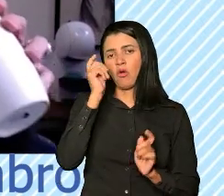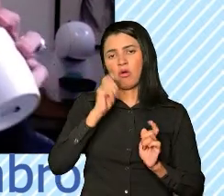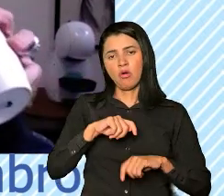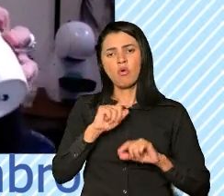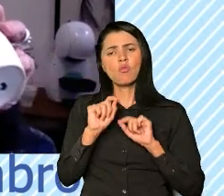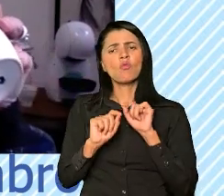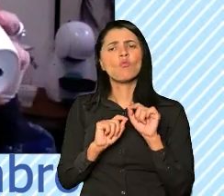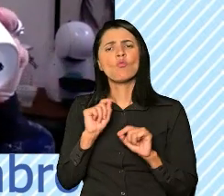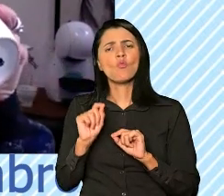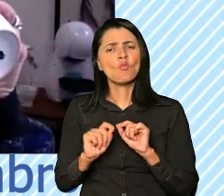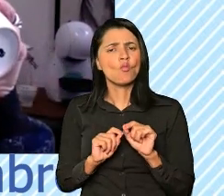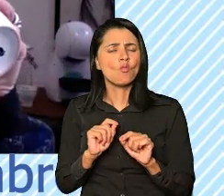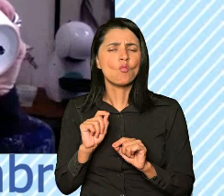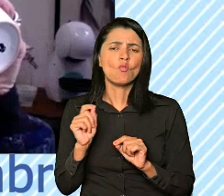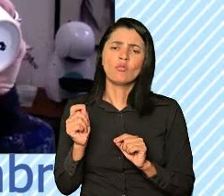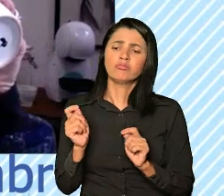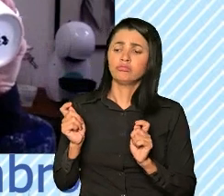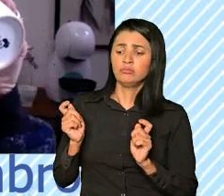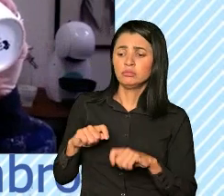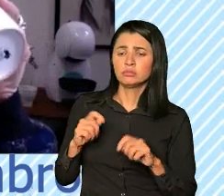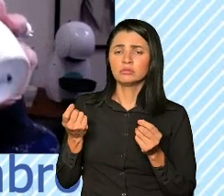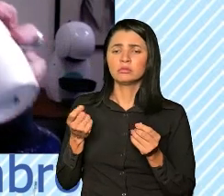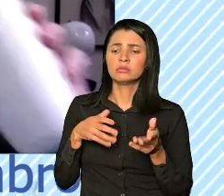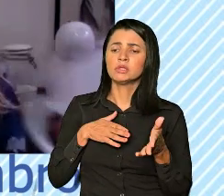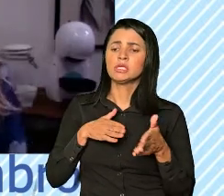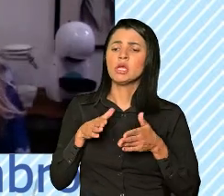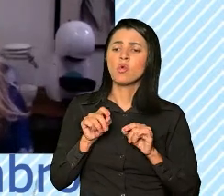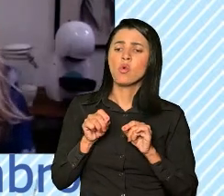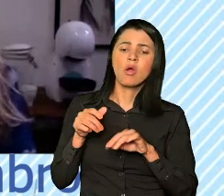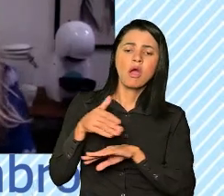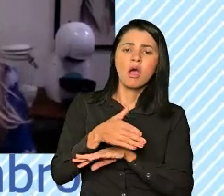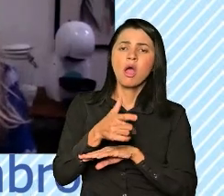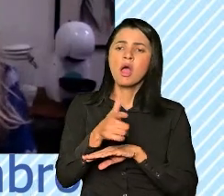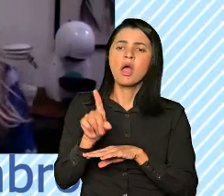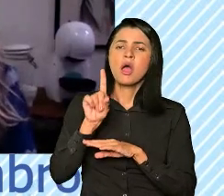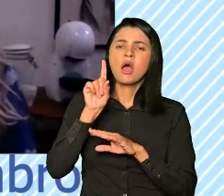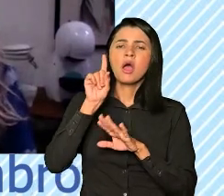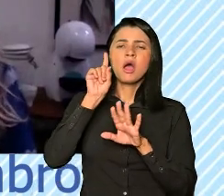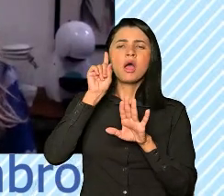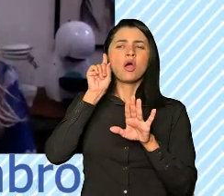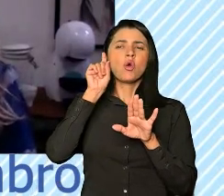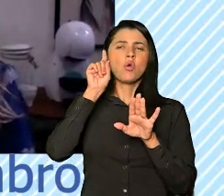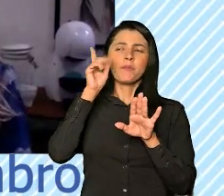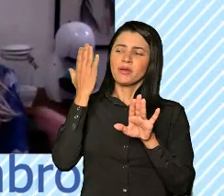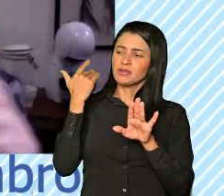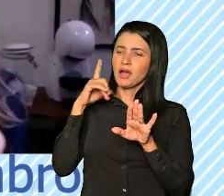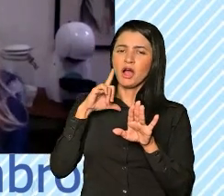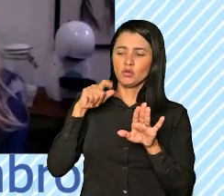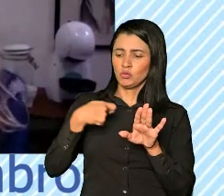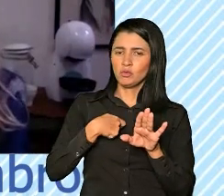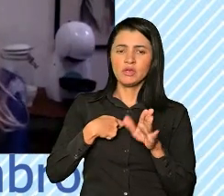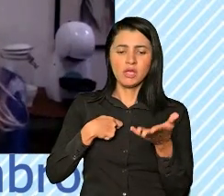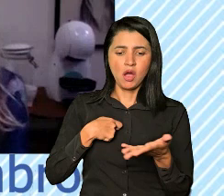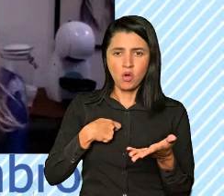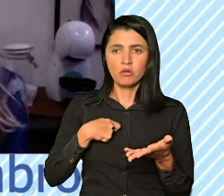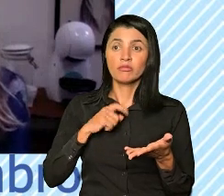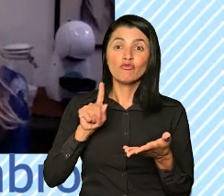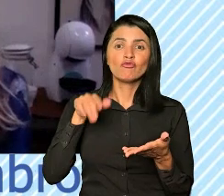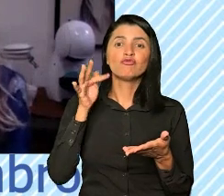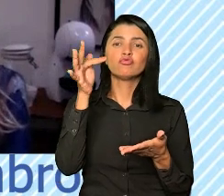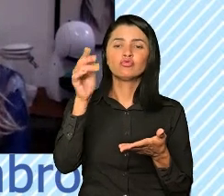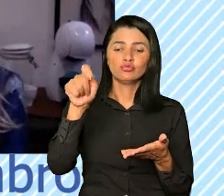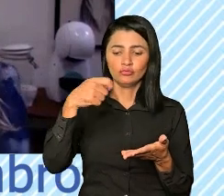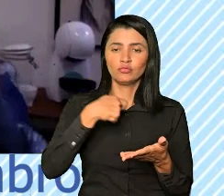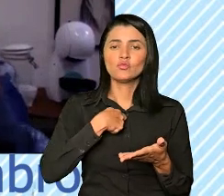nos permitir acessar espectros do que fomos, do que somos e seremos. Então,